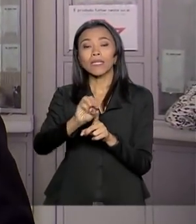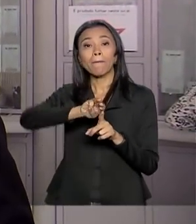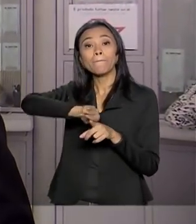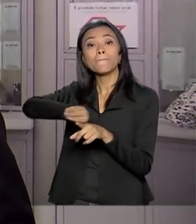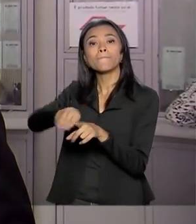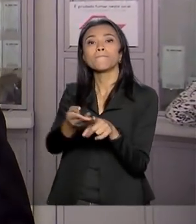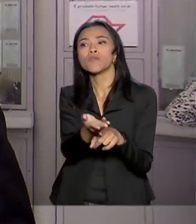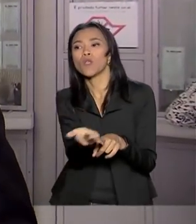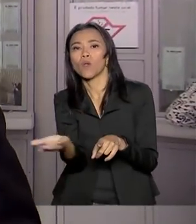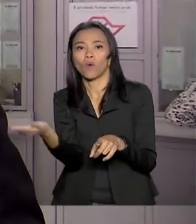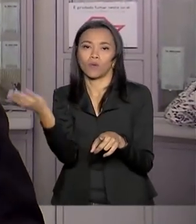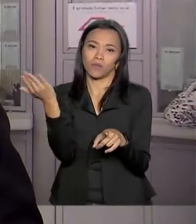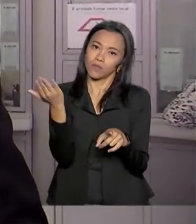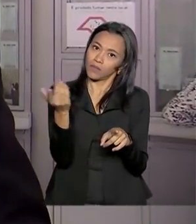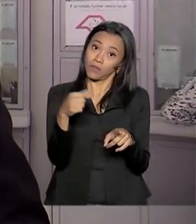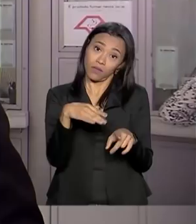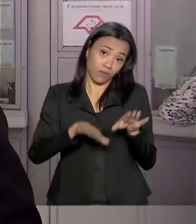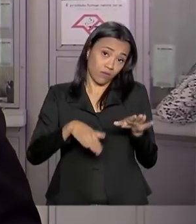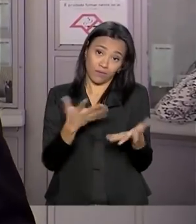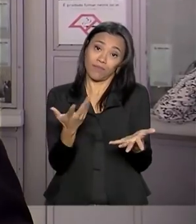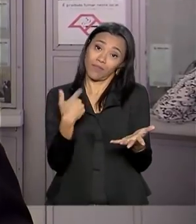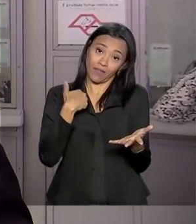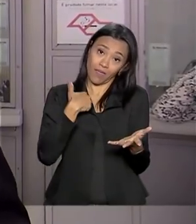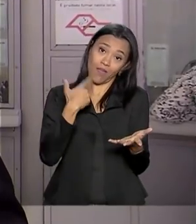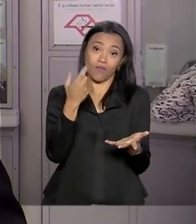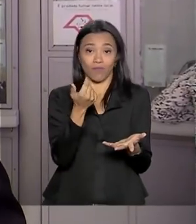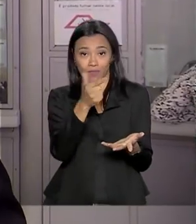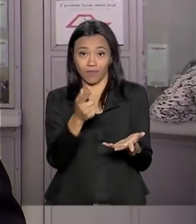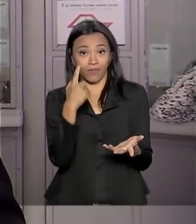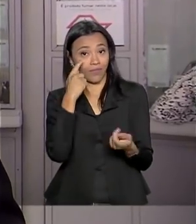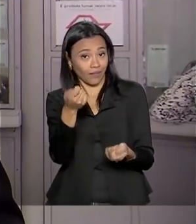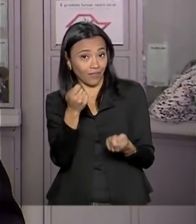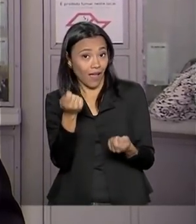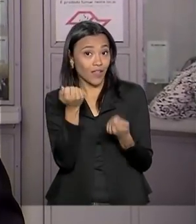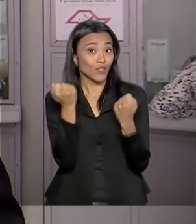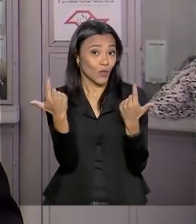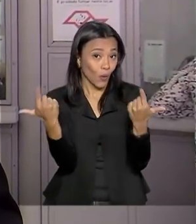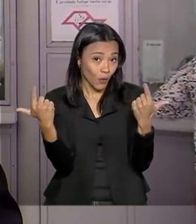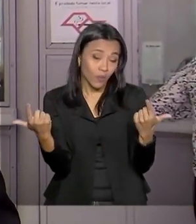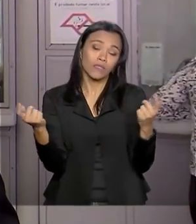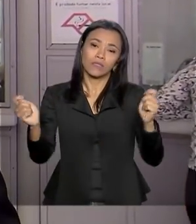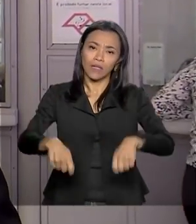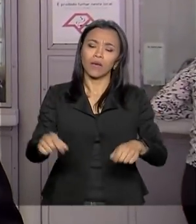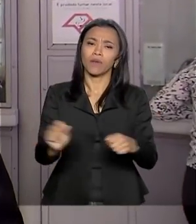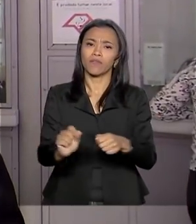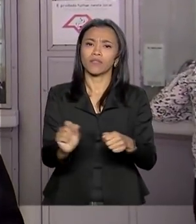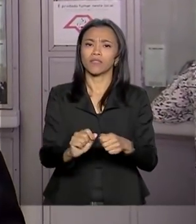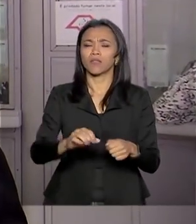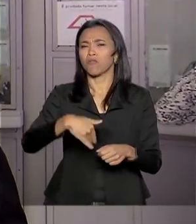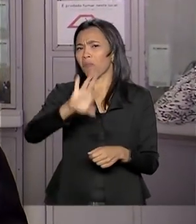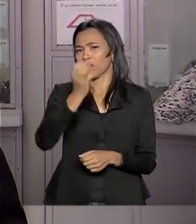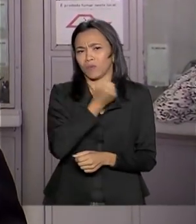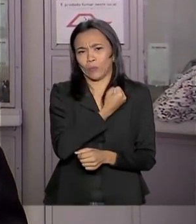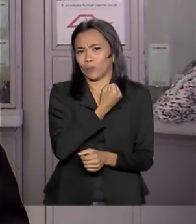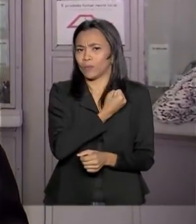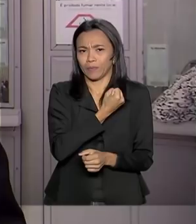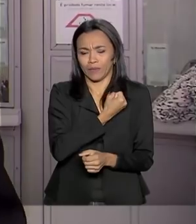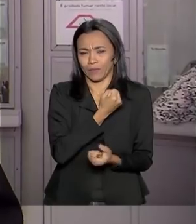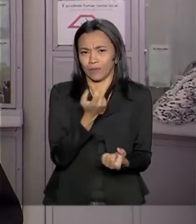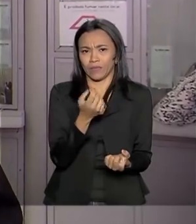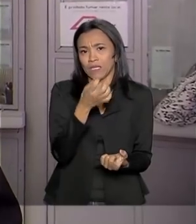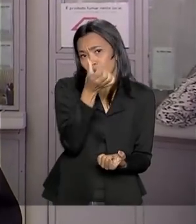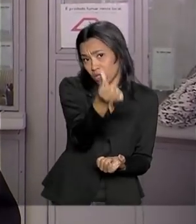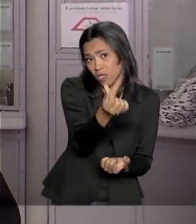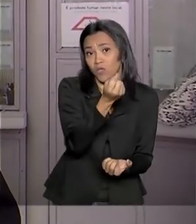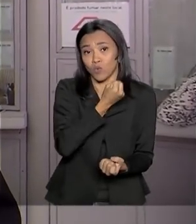disso impede que as pessoas como eu tem tem a sorte dá pra fazer também jogos com mais números né aposta mínima com